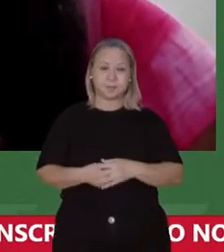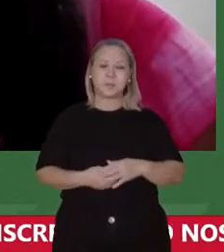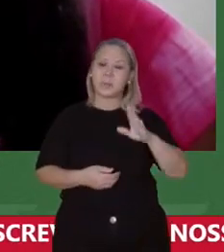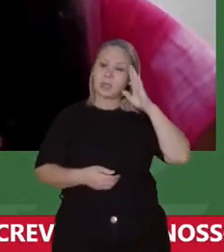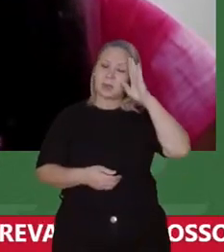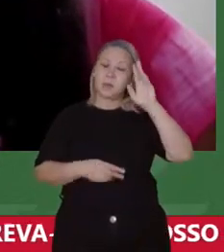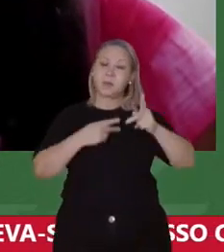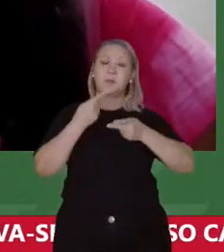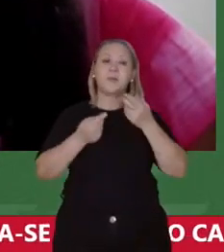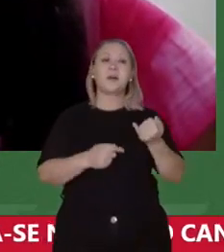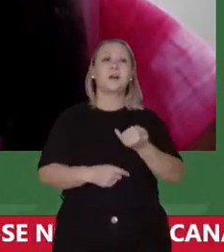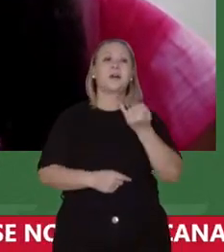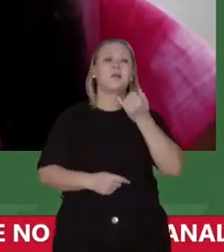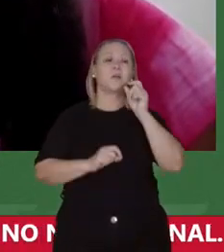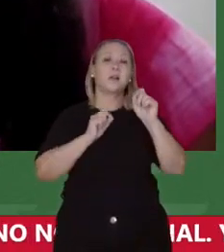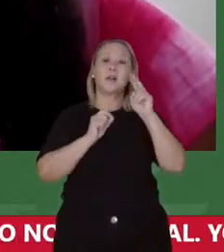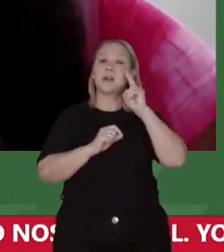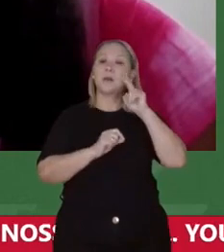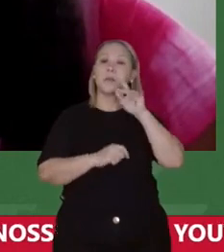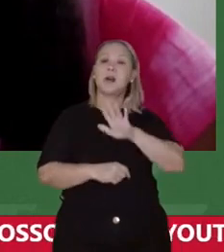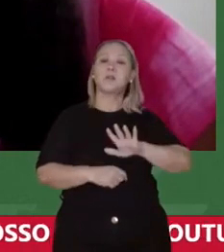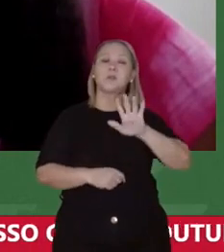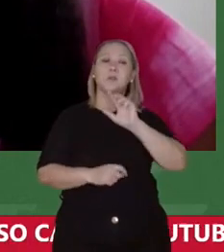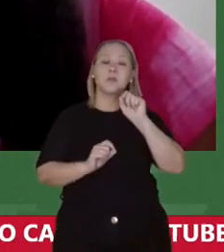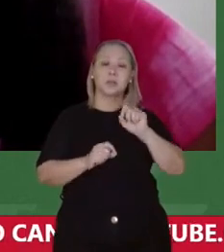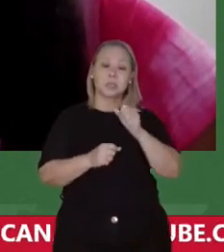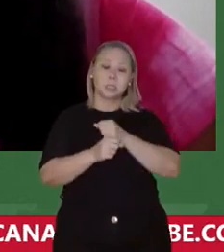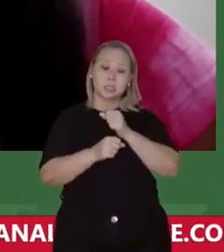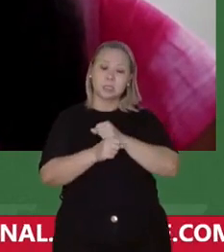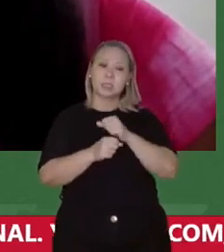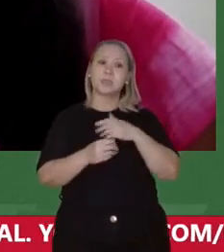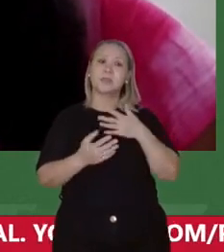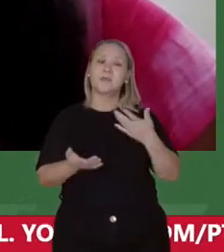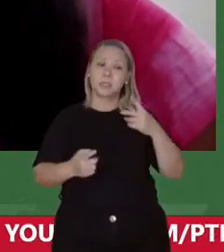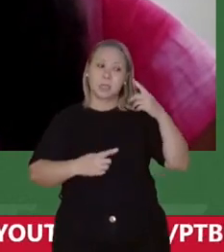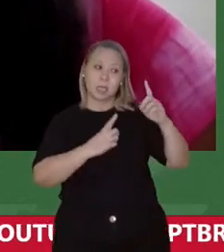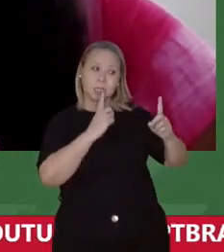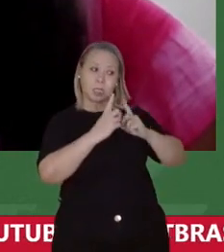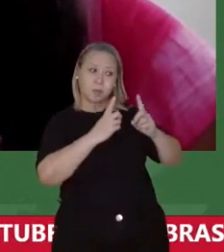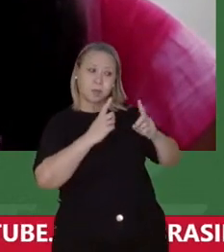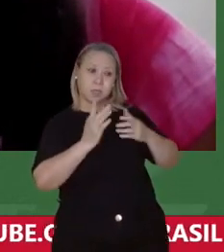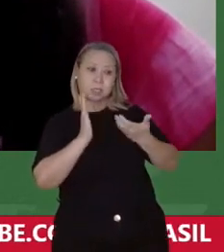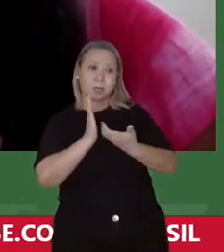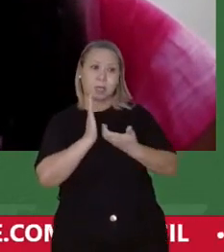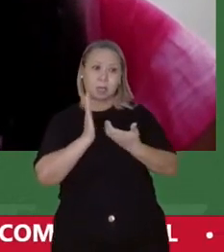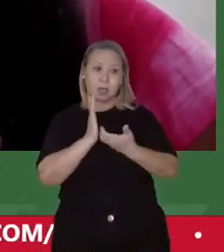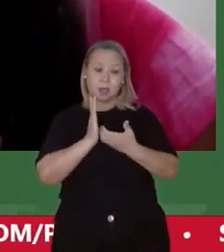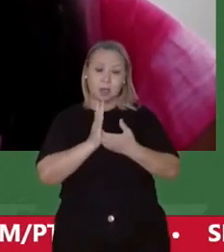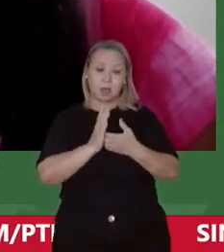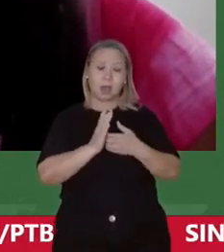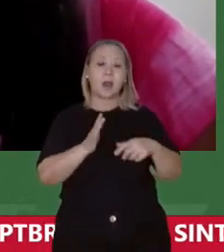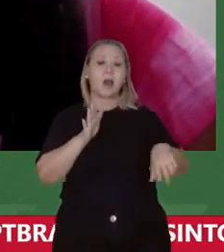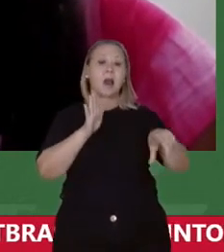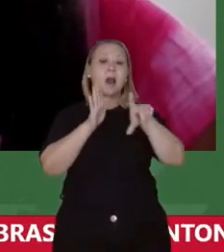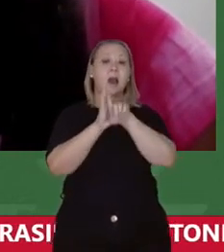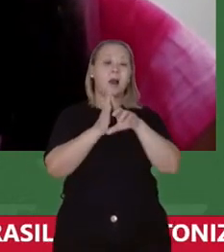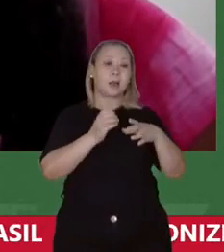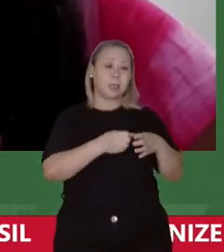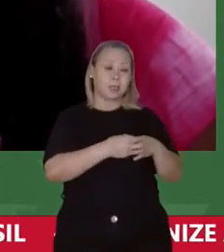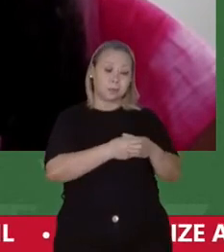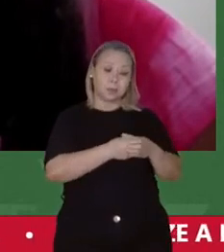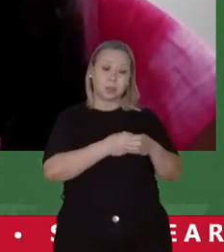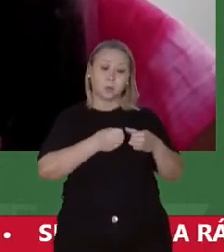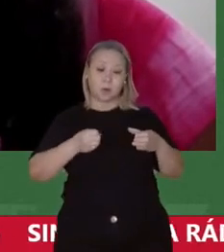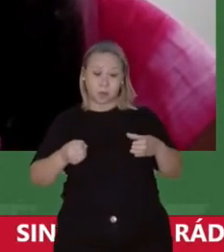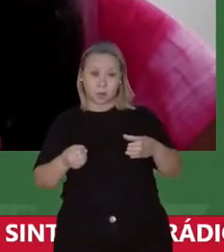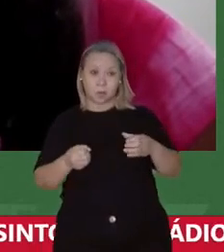falar da importância de lembrar todo mundo que esse ano vai ser debatido na Câmara a lei de cotas, de novo, que ela tinha um prazo de 20